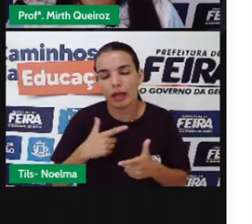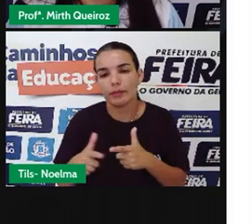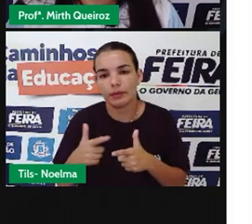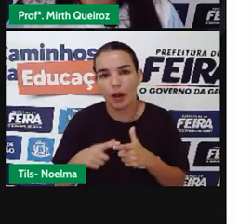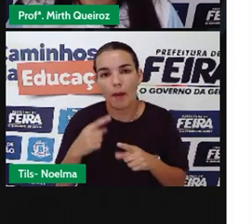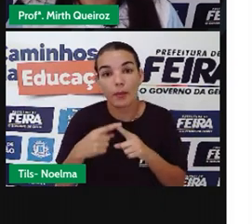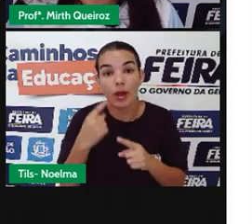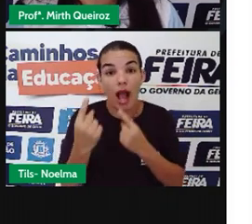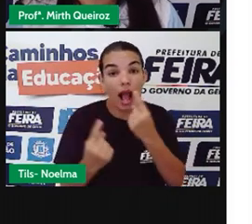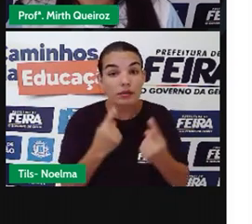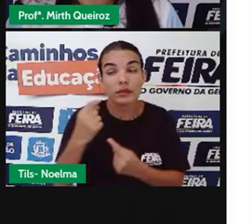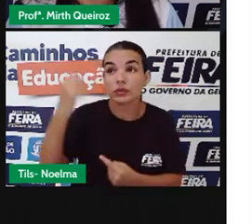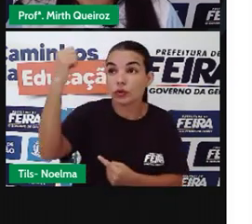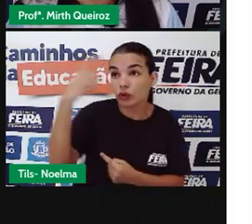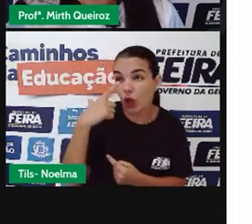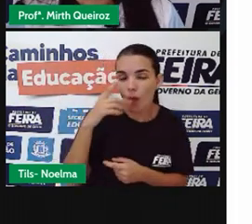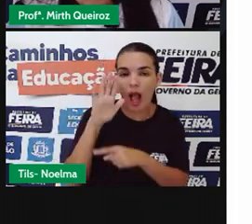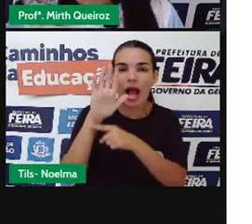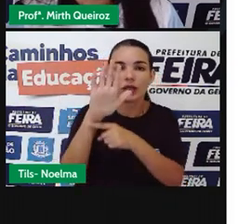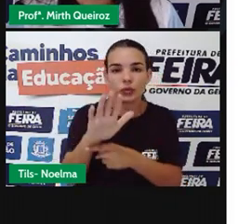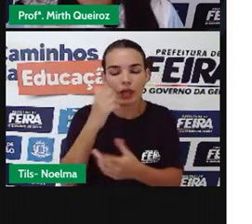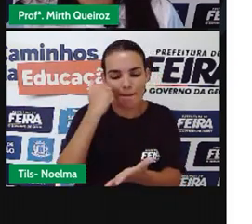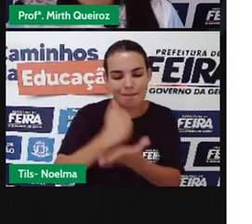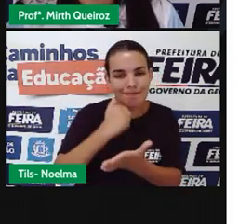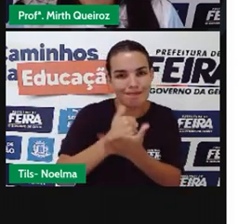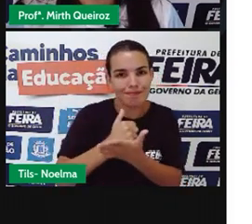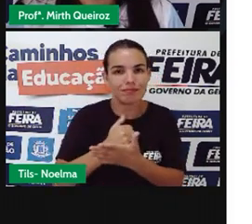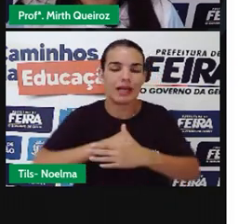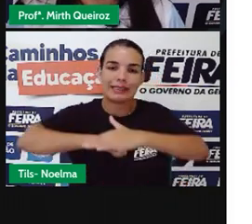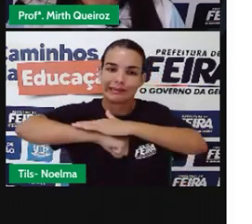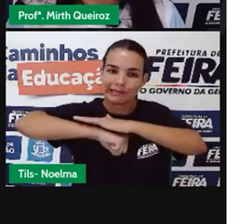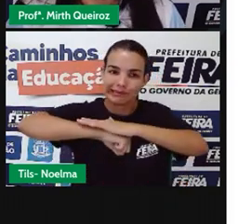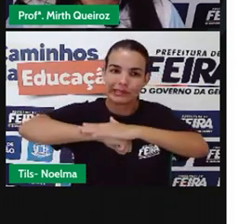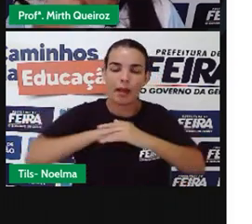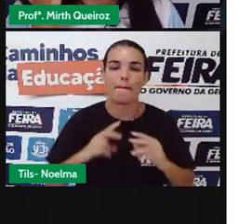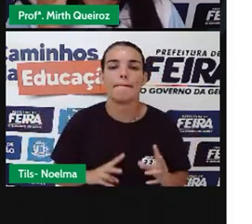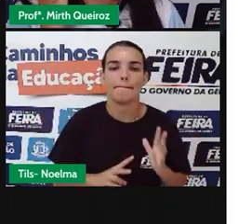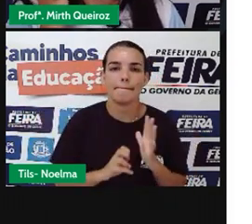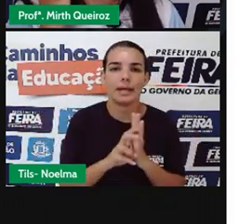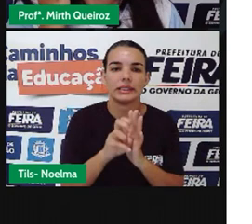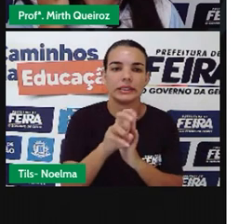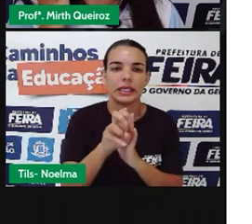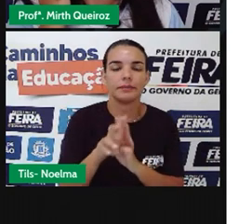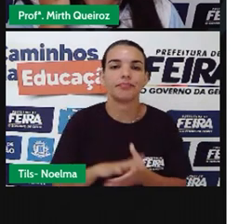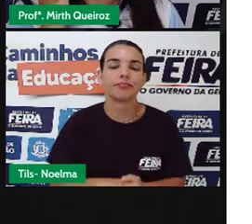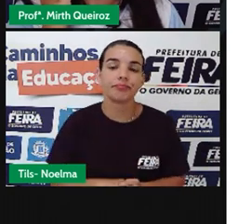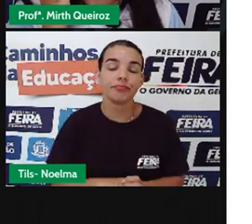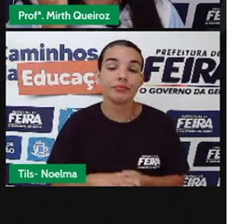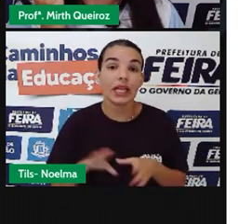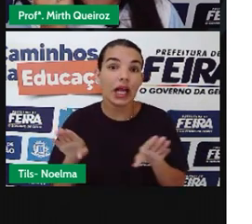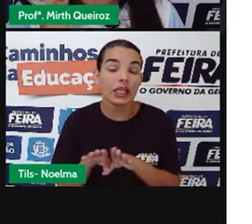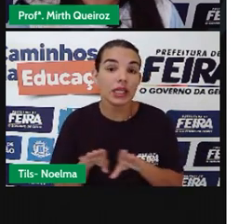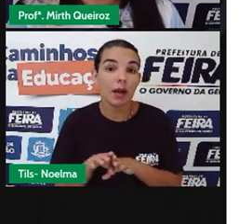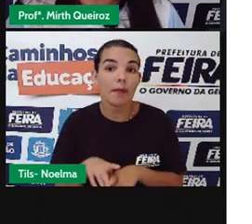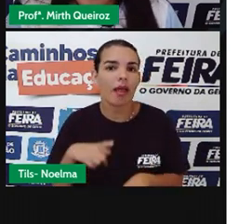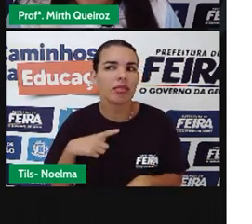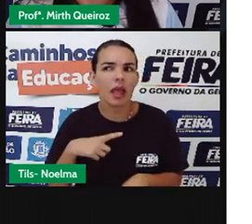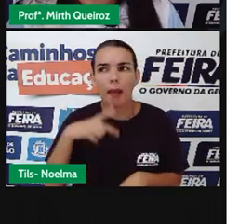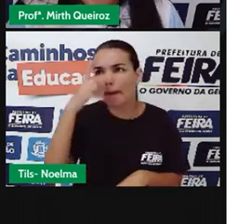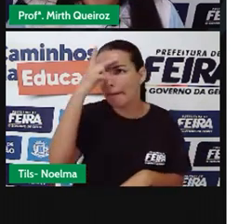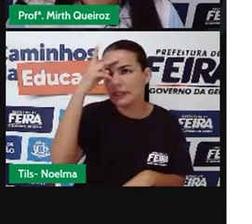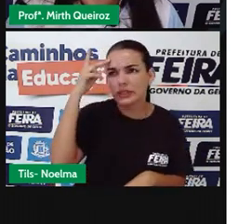aí a batata cozida bactérias devido ao Drácula E além disso tem gente que